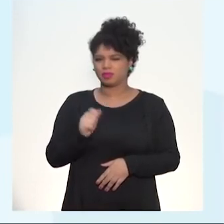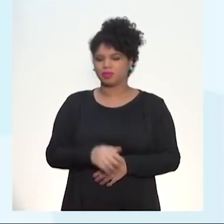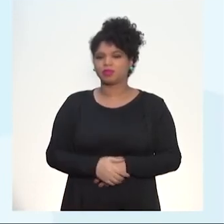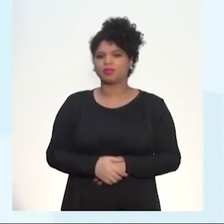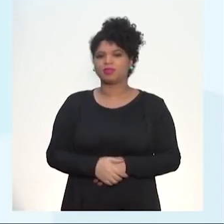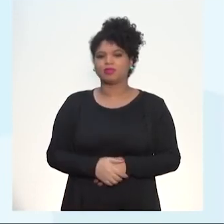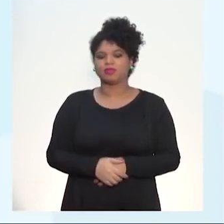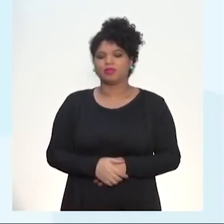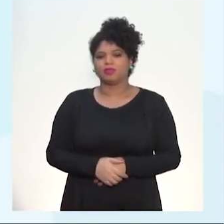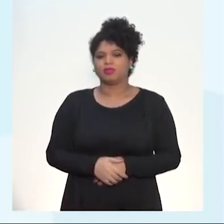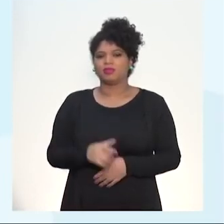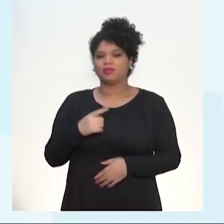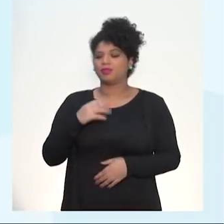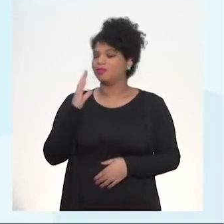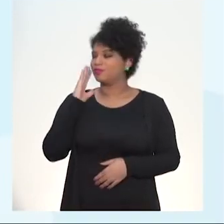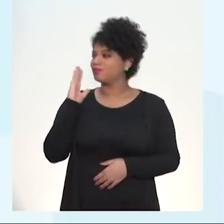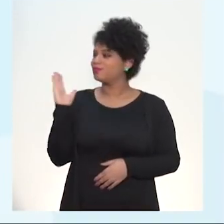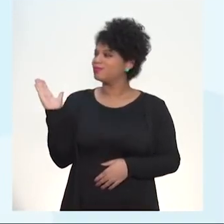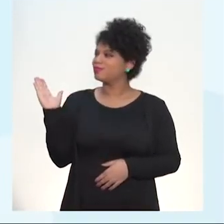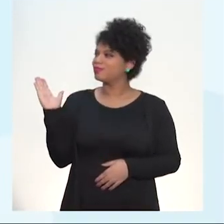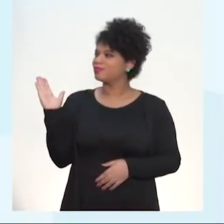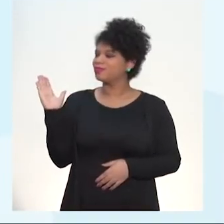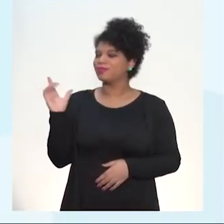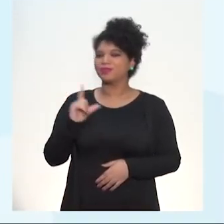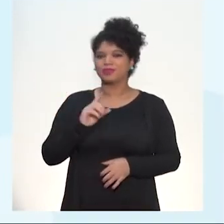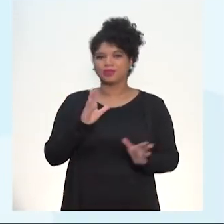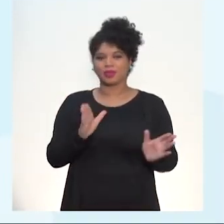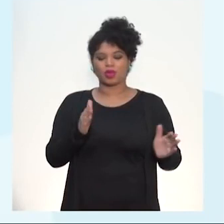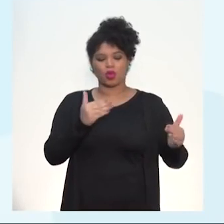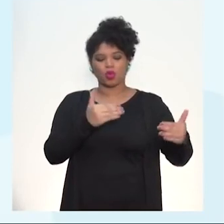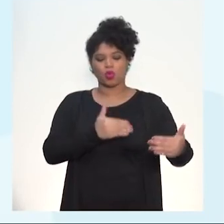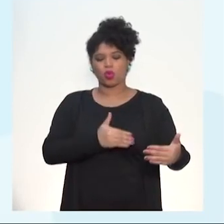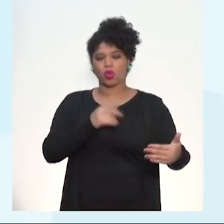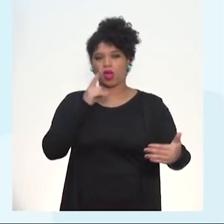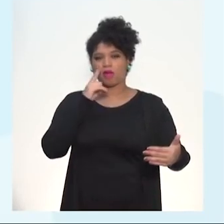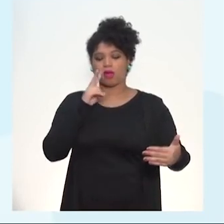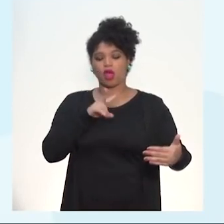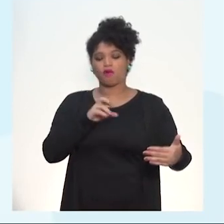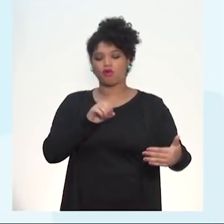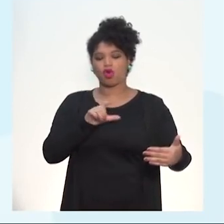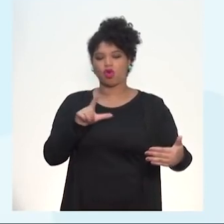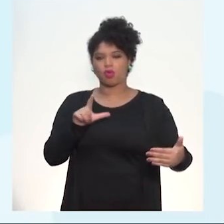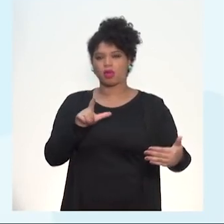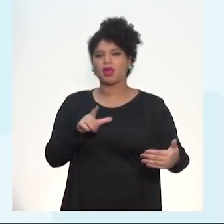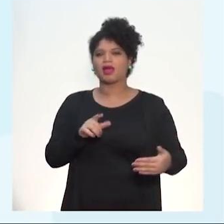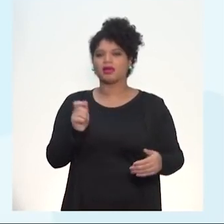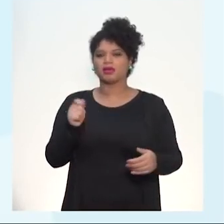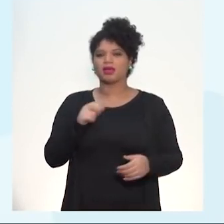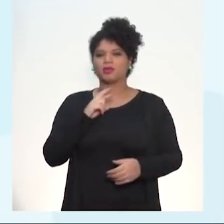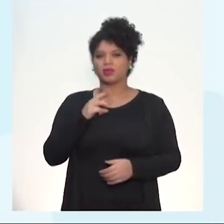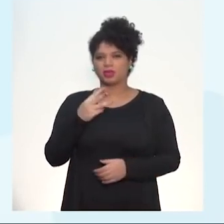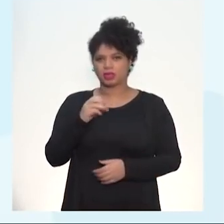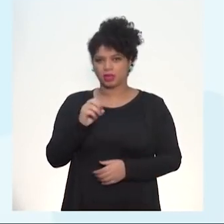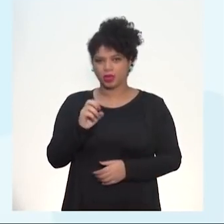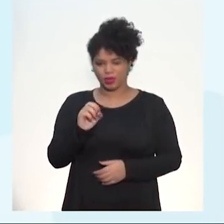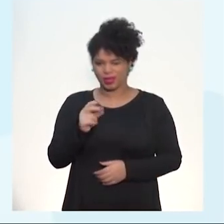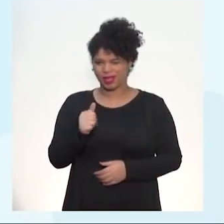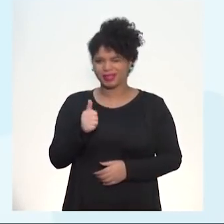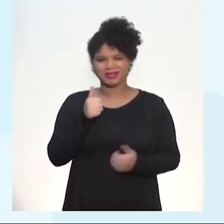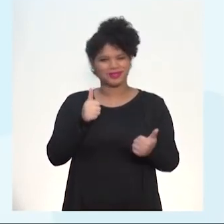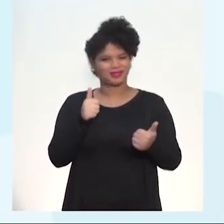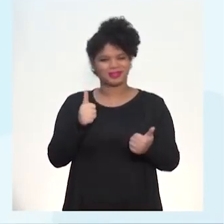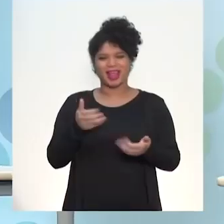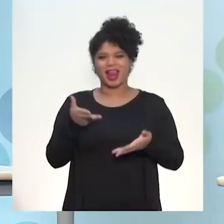ano. Então, a resolução eu escrevi capacidade do baú dividida pelo volume da caixa e resultam aí nas 30 caixas. Tudo bem? Tranquila essa atividade,